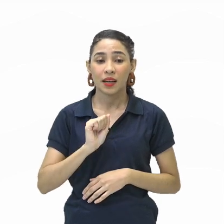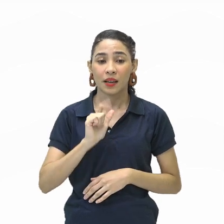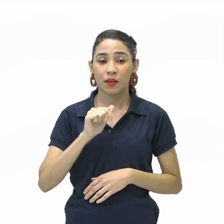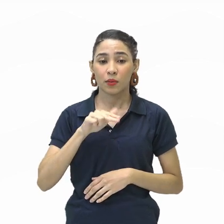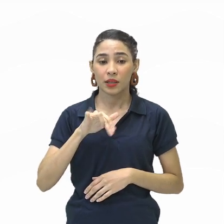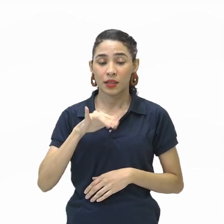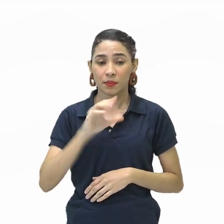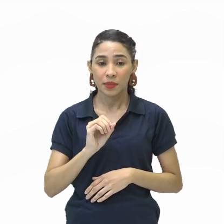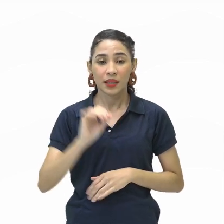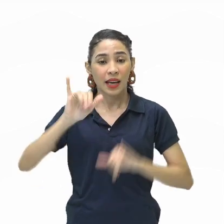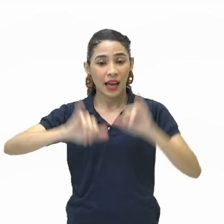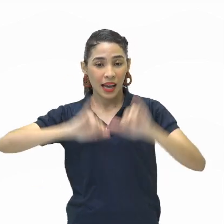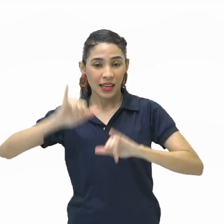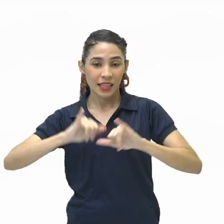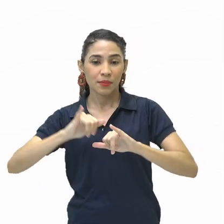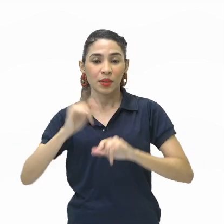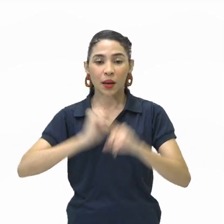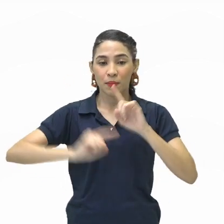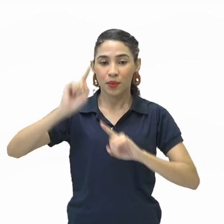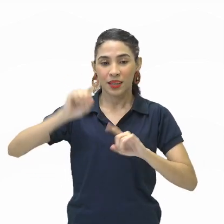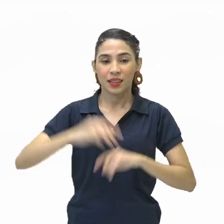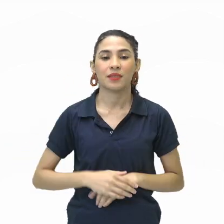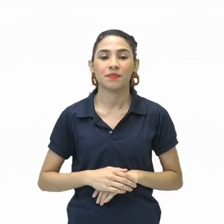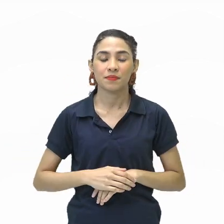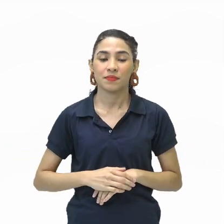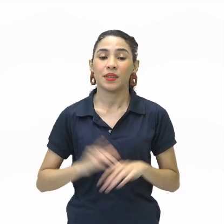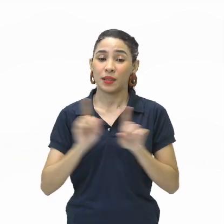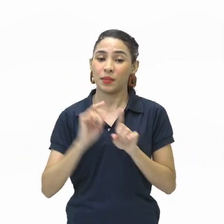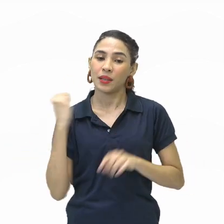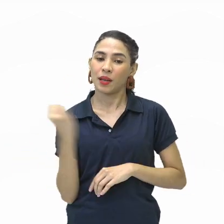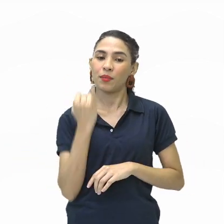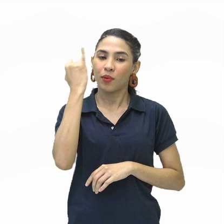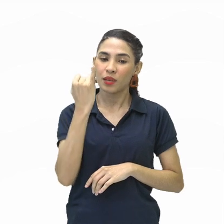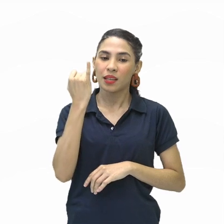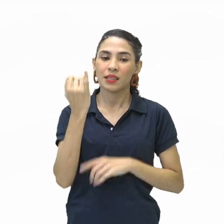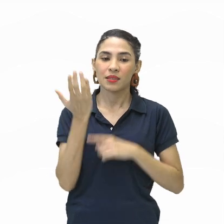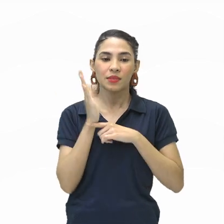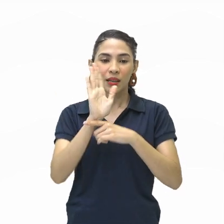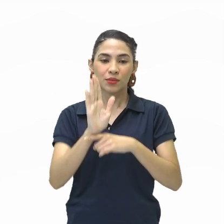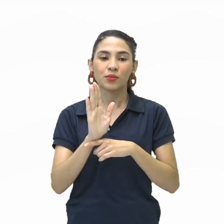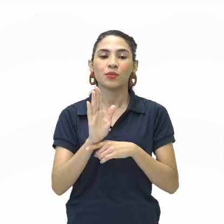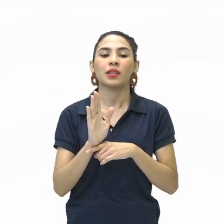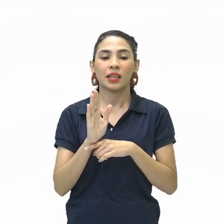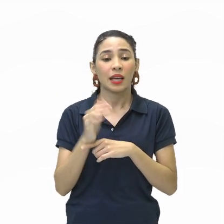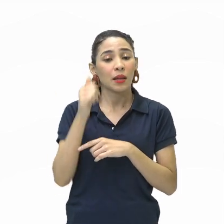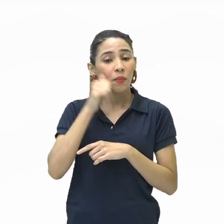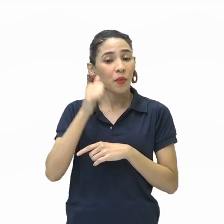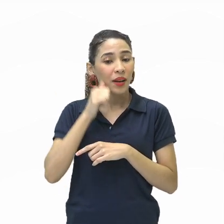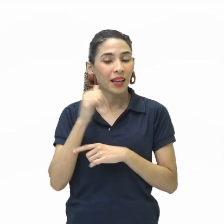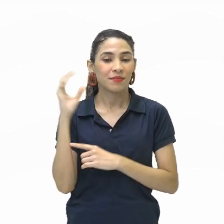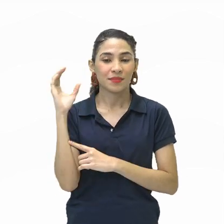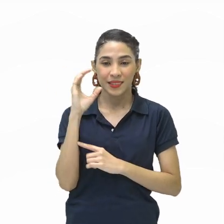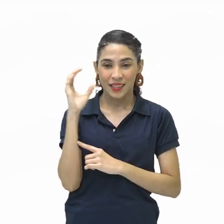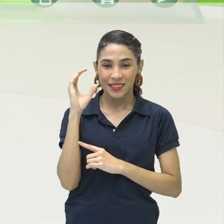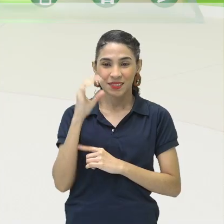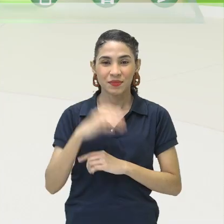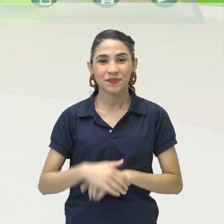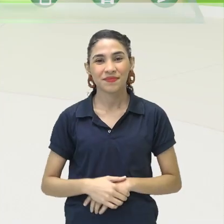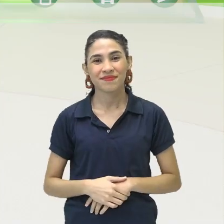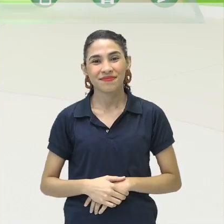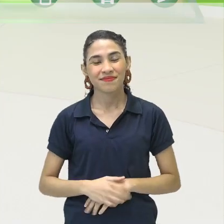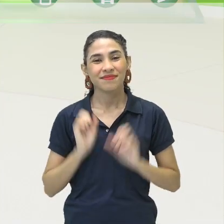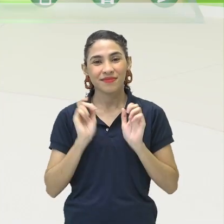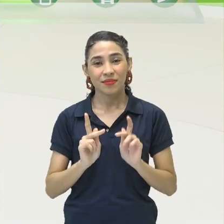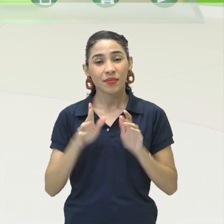da alquimia à química moderna e a importância da contribuição feminina na ciência,